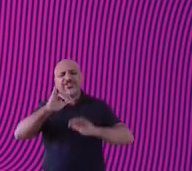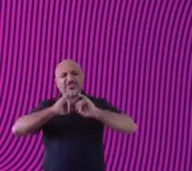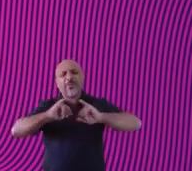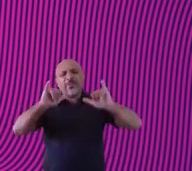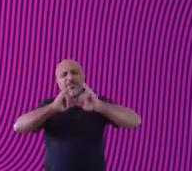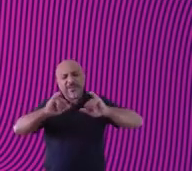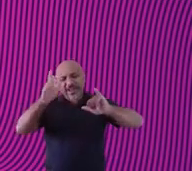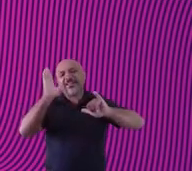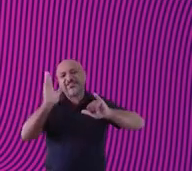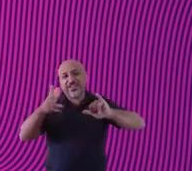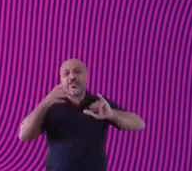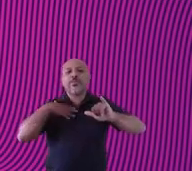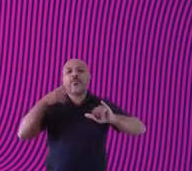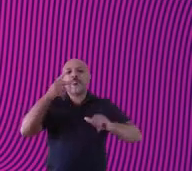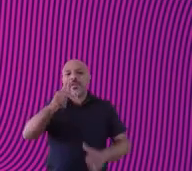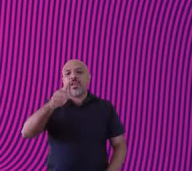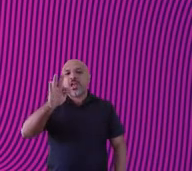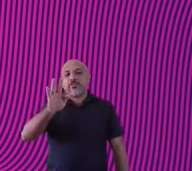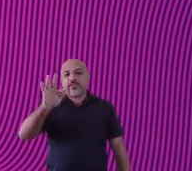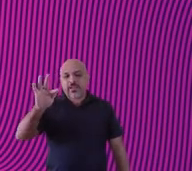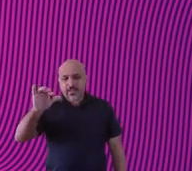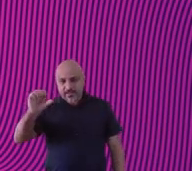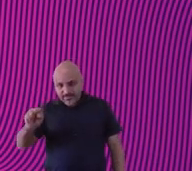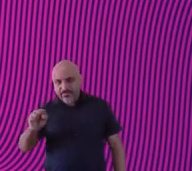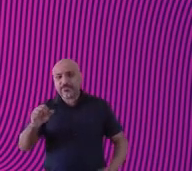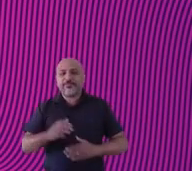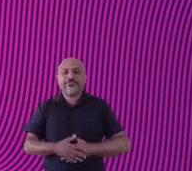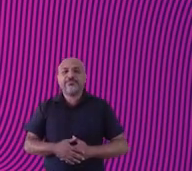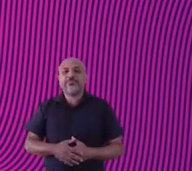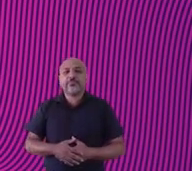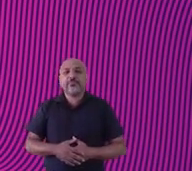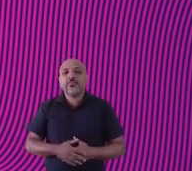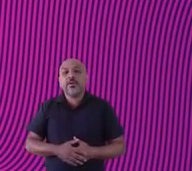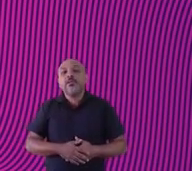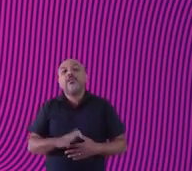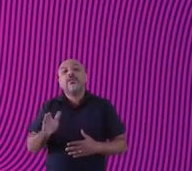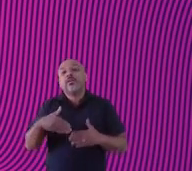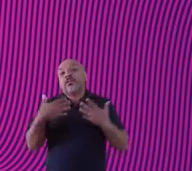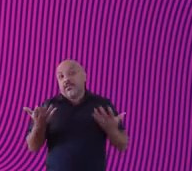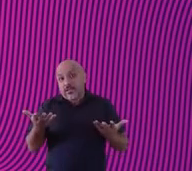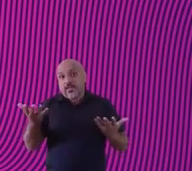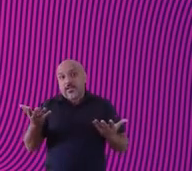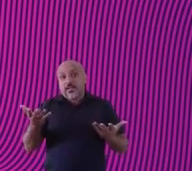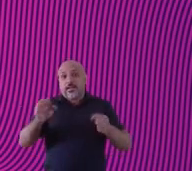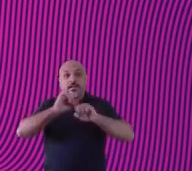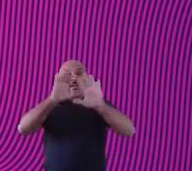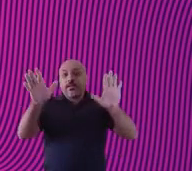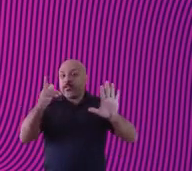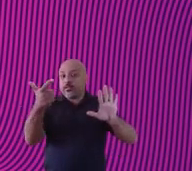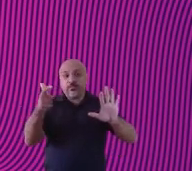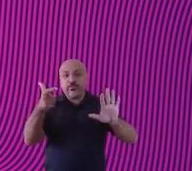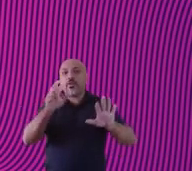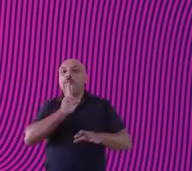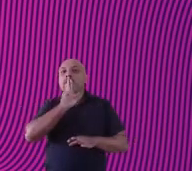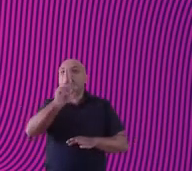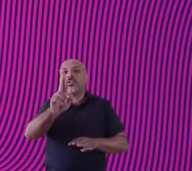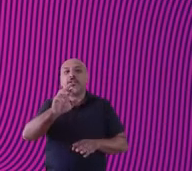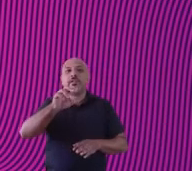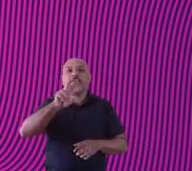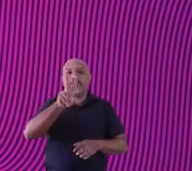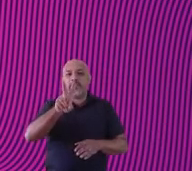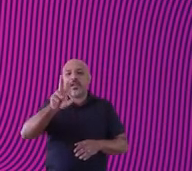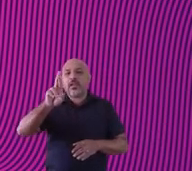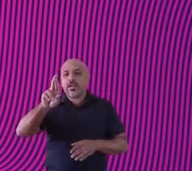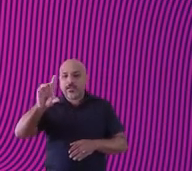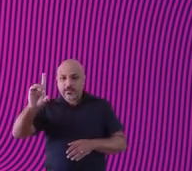né particularmente no PFS né então assim é claro que a gente não tem uma resposta para o BRB comparado com dar a